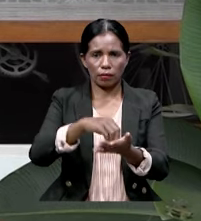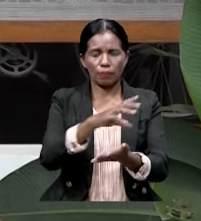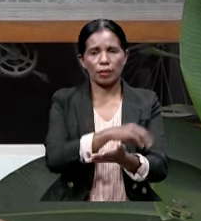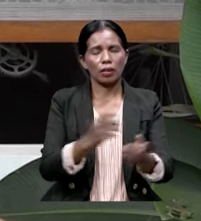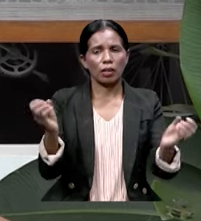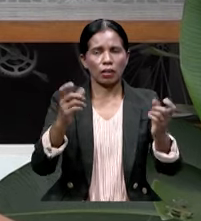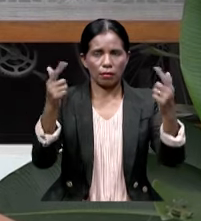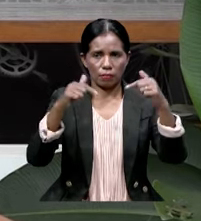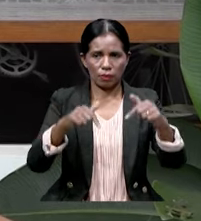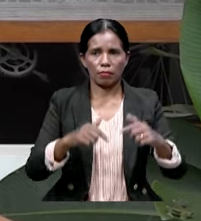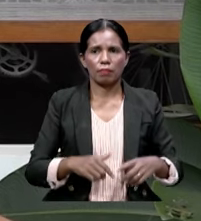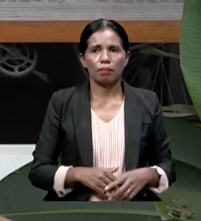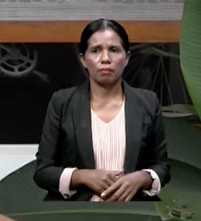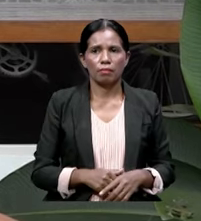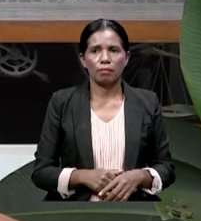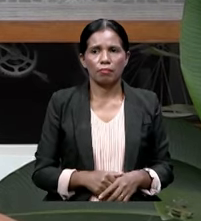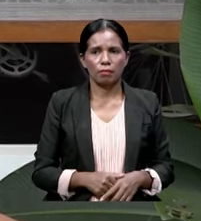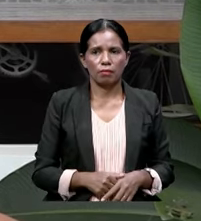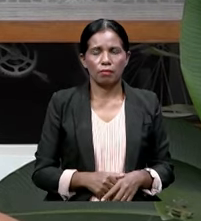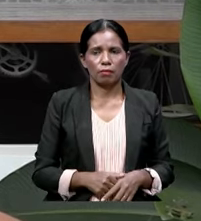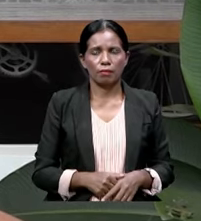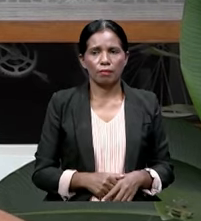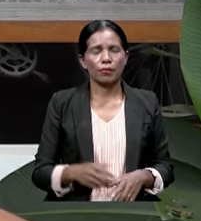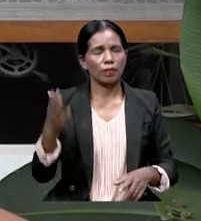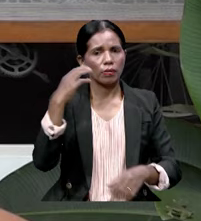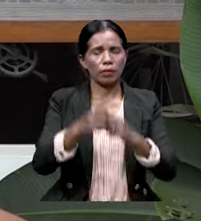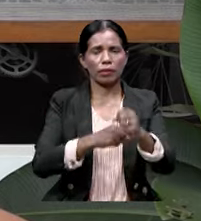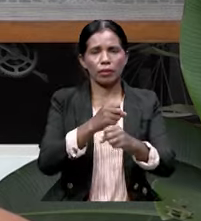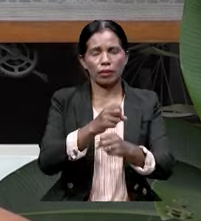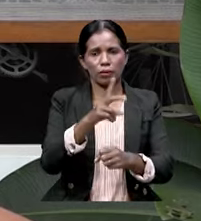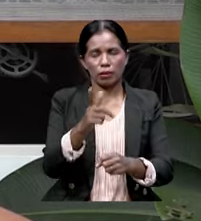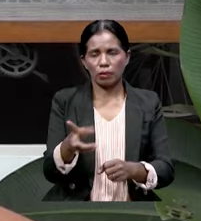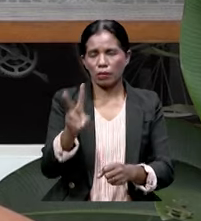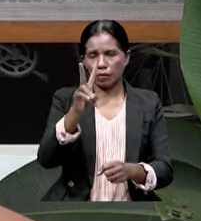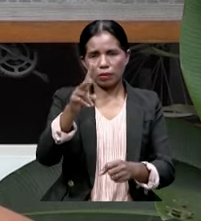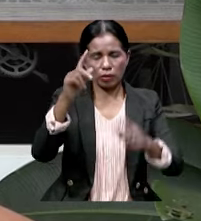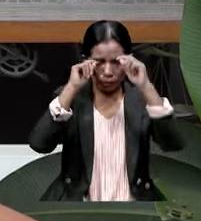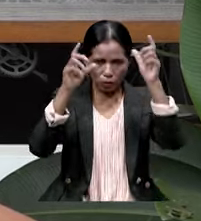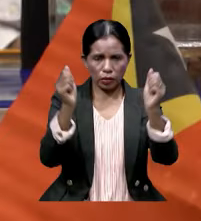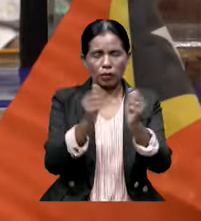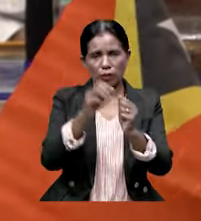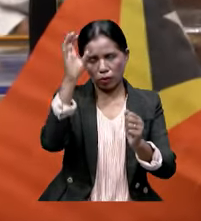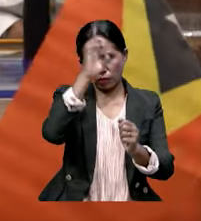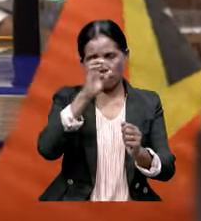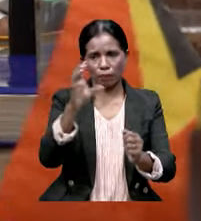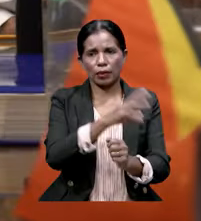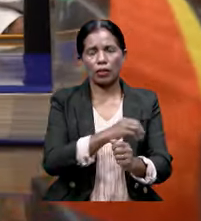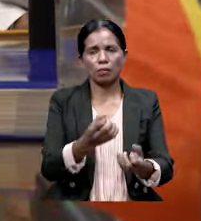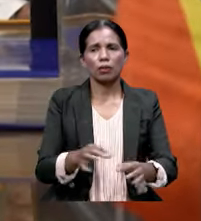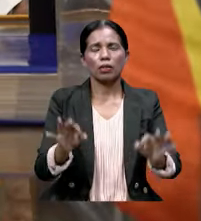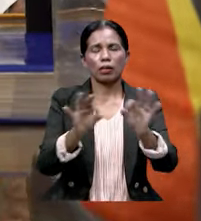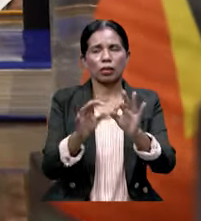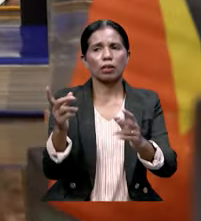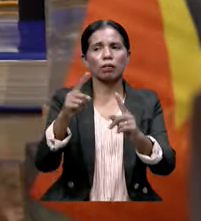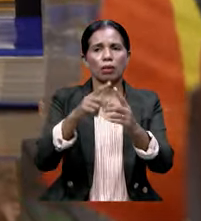mai keras. That legislation. Antes ne yetina ngriuroron resilrua Timor-Leste ho Union Europea revela prioridade sira ba